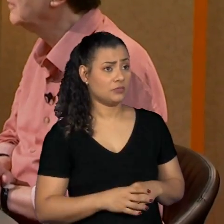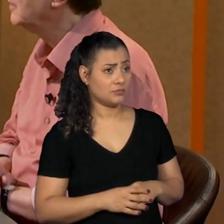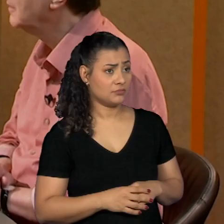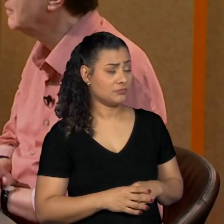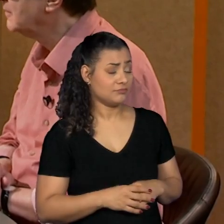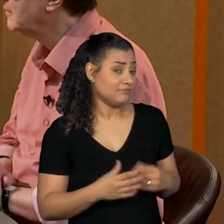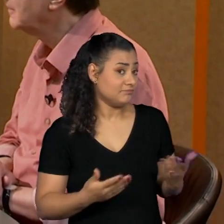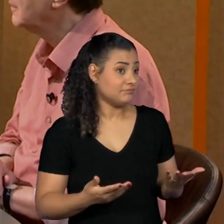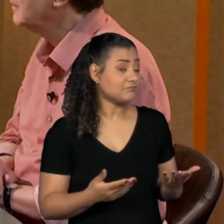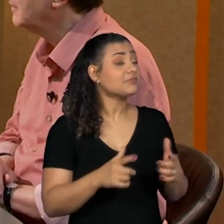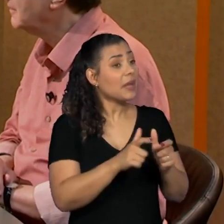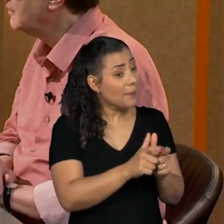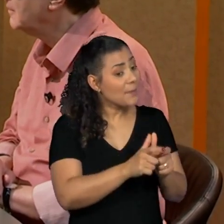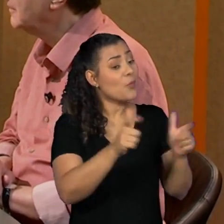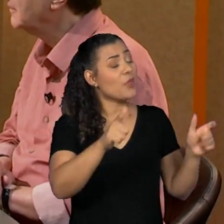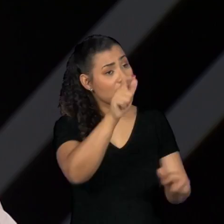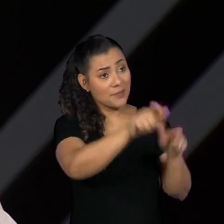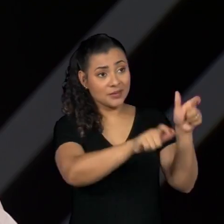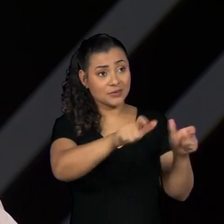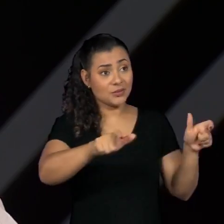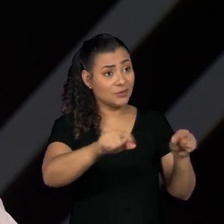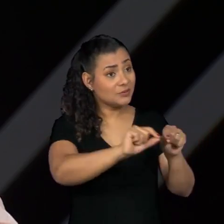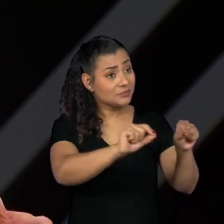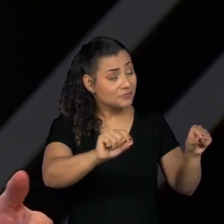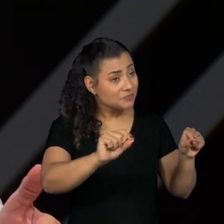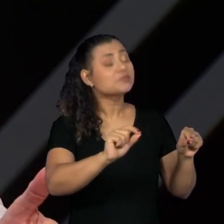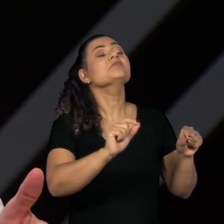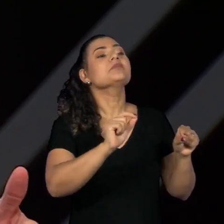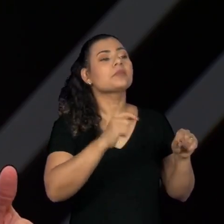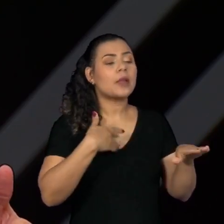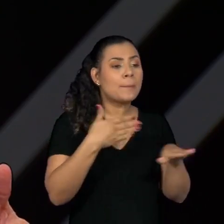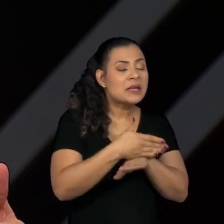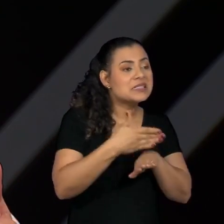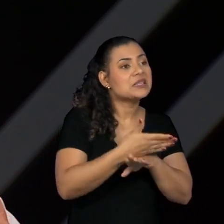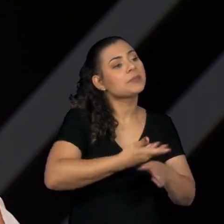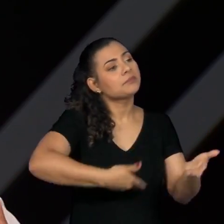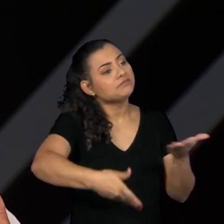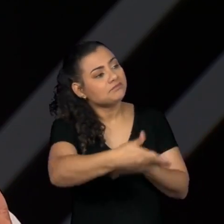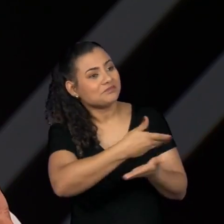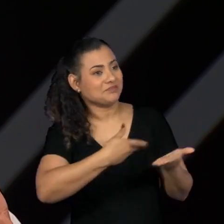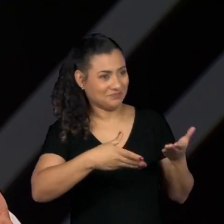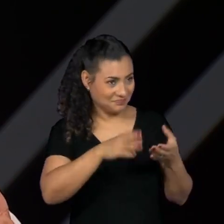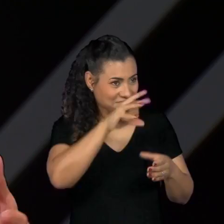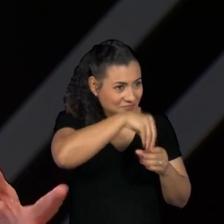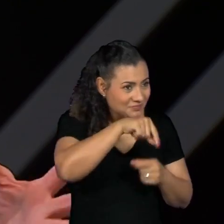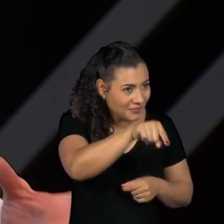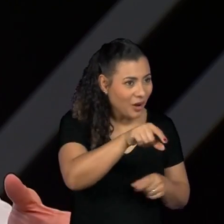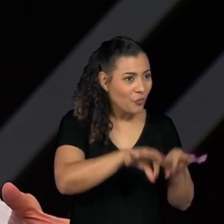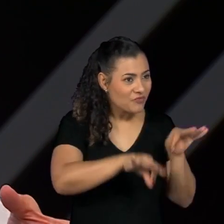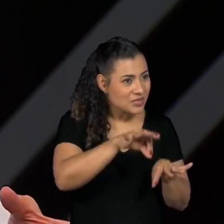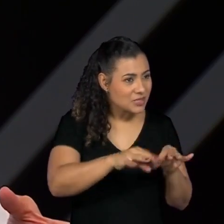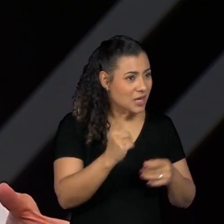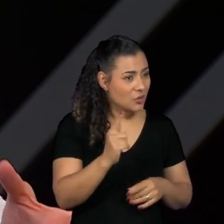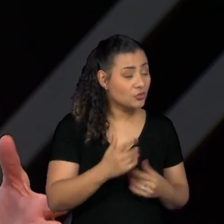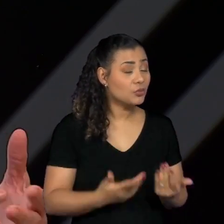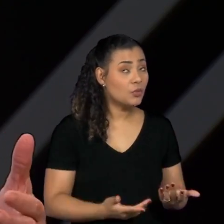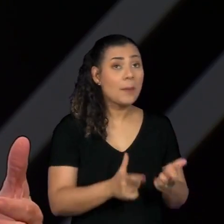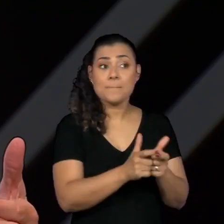A grande maioria das pessoas que participam dessas